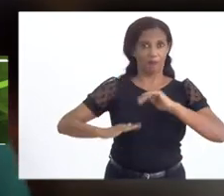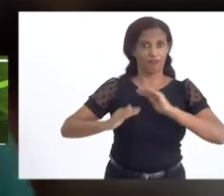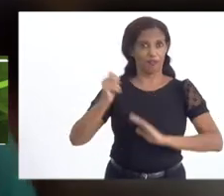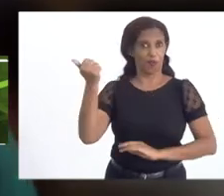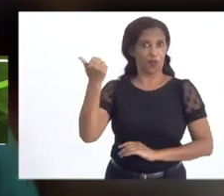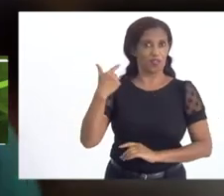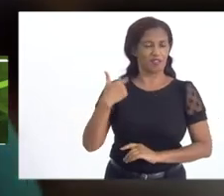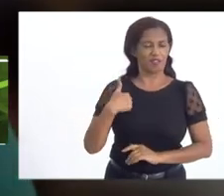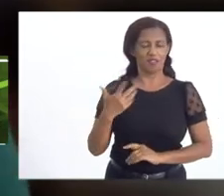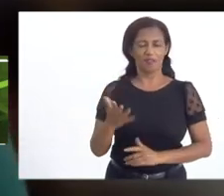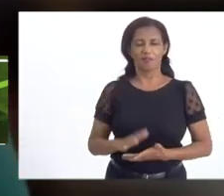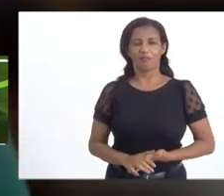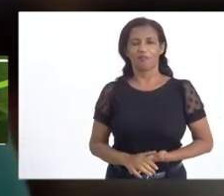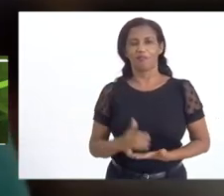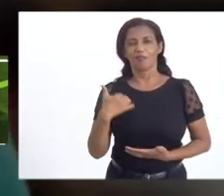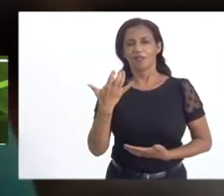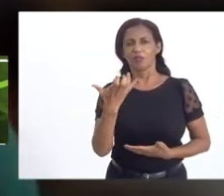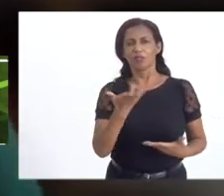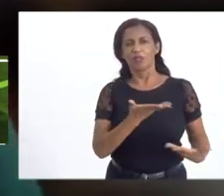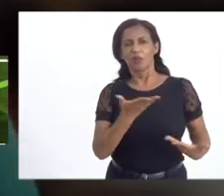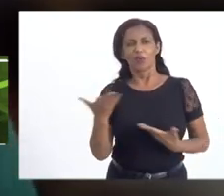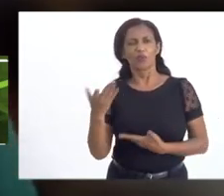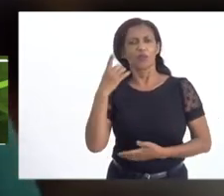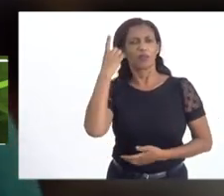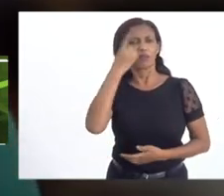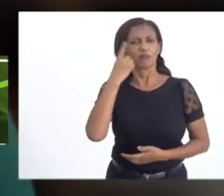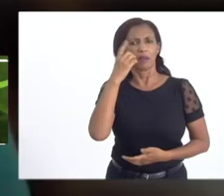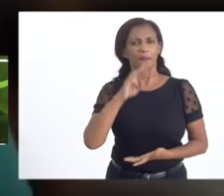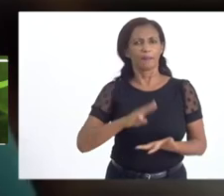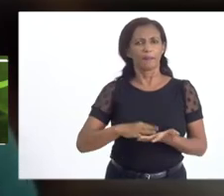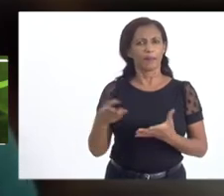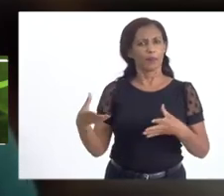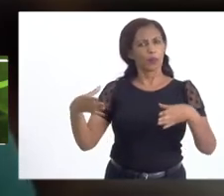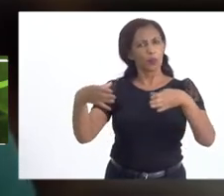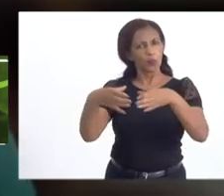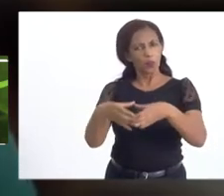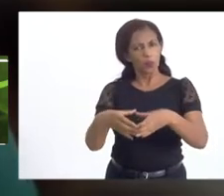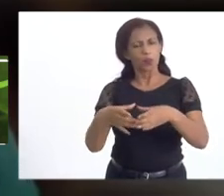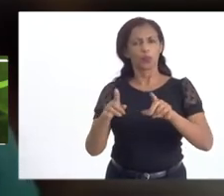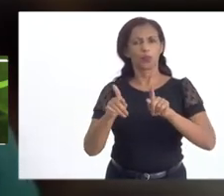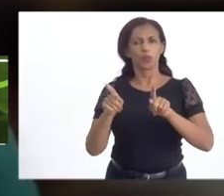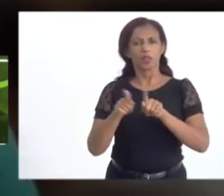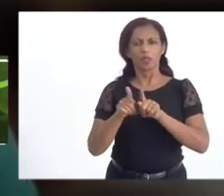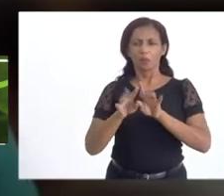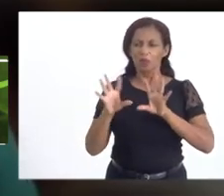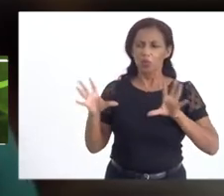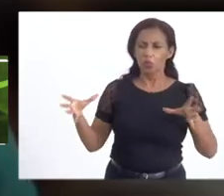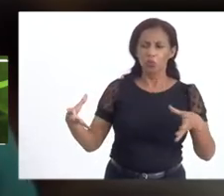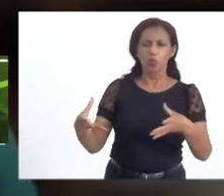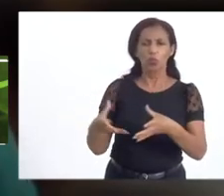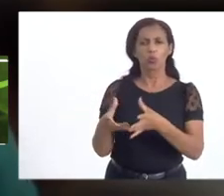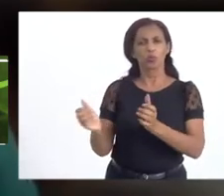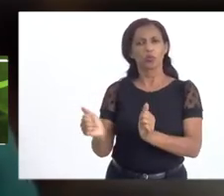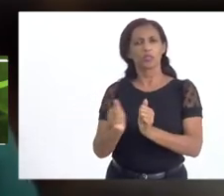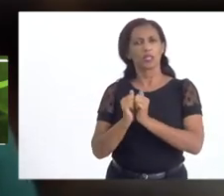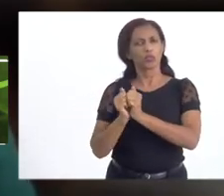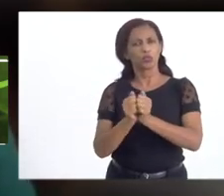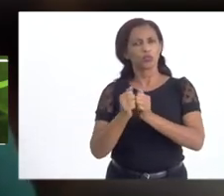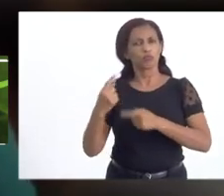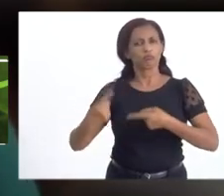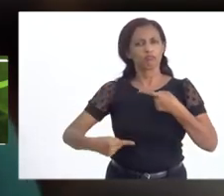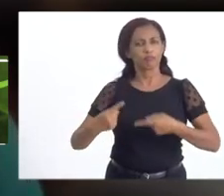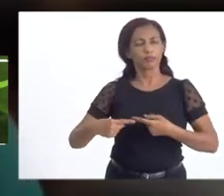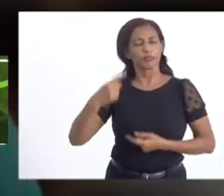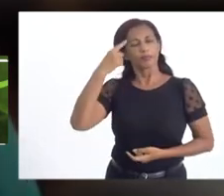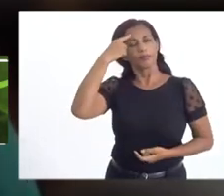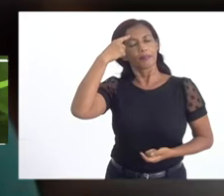eu. Mas eu queria convidar os senhores deputados, membros da comissão e toda a comunidade que está envolvida nessa discussão, a gente